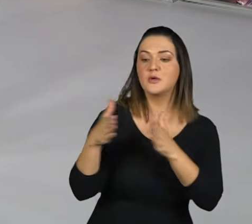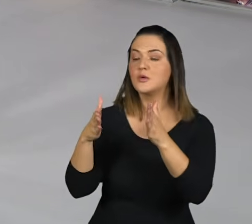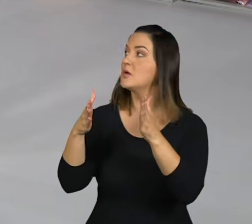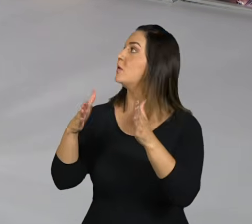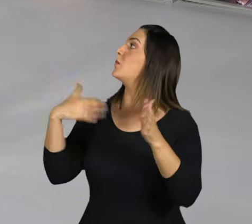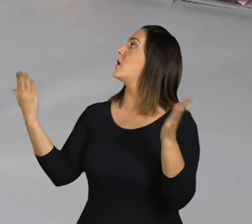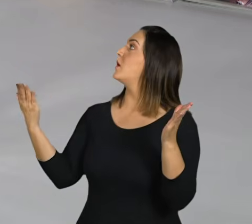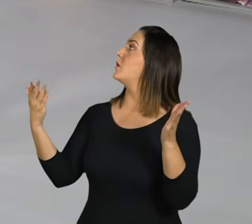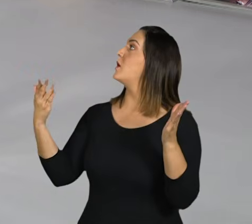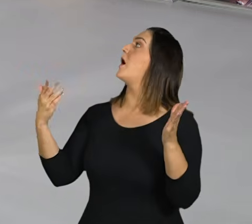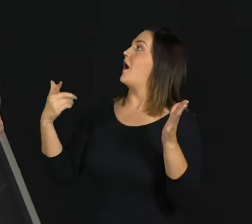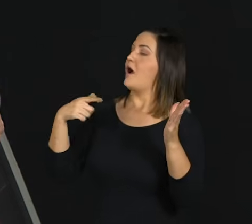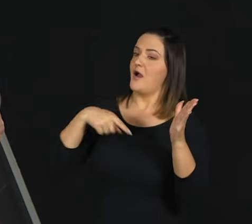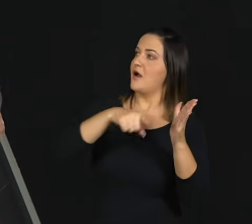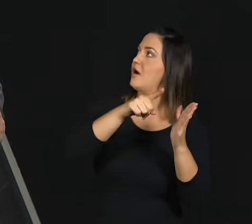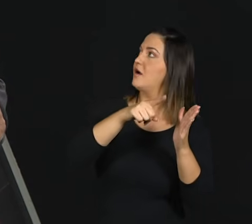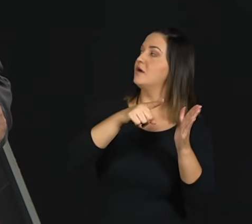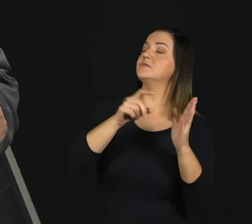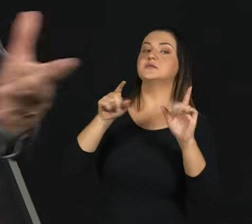grande Deus.